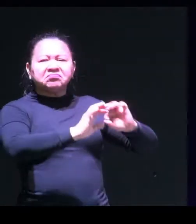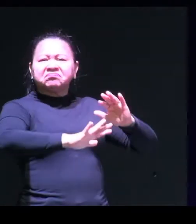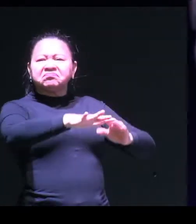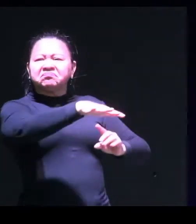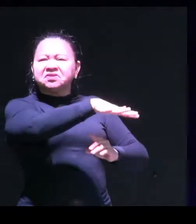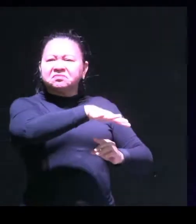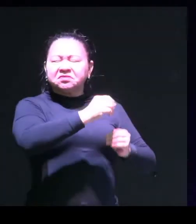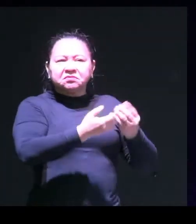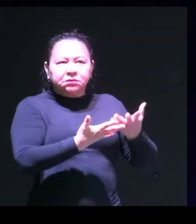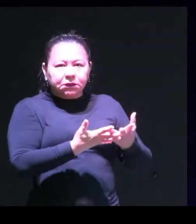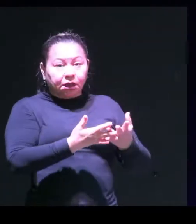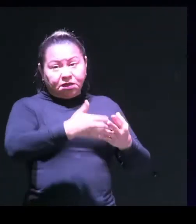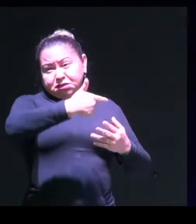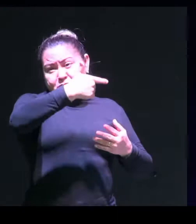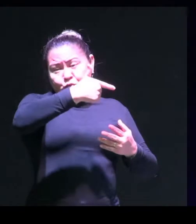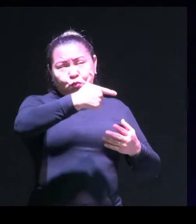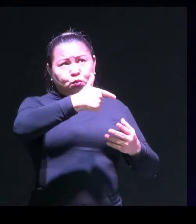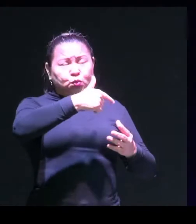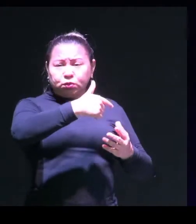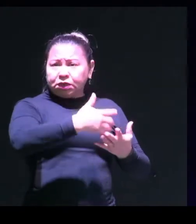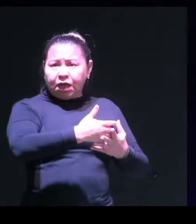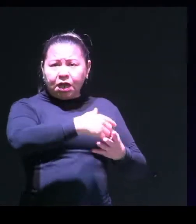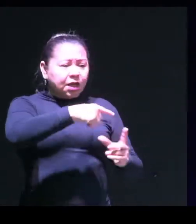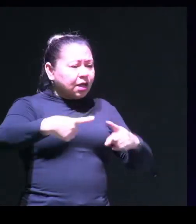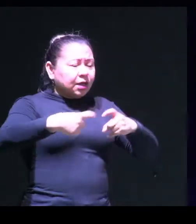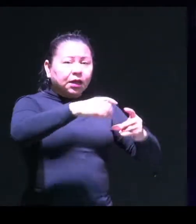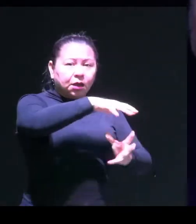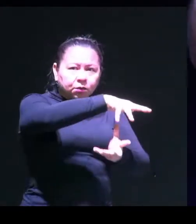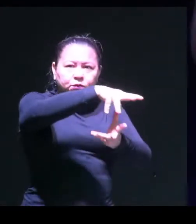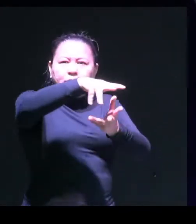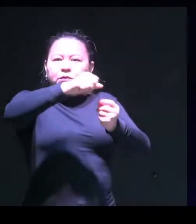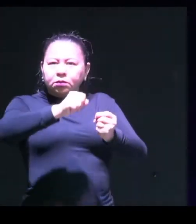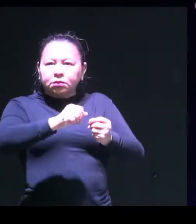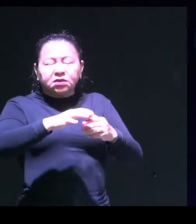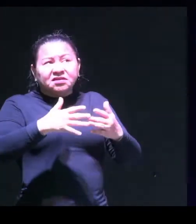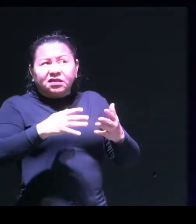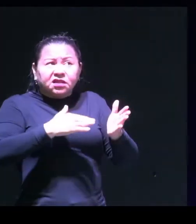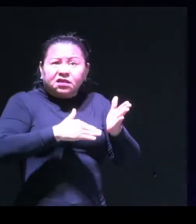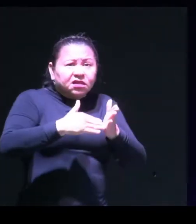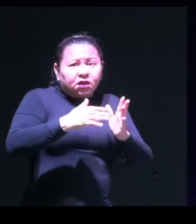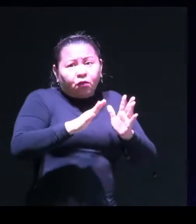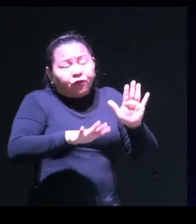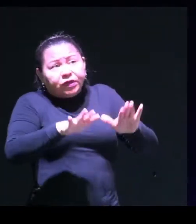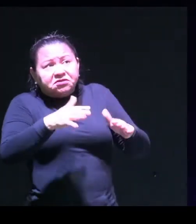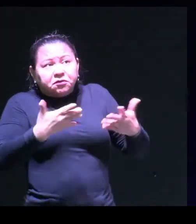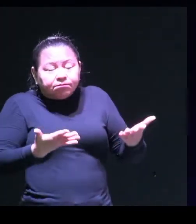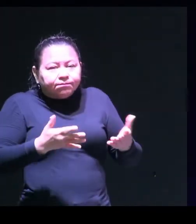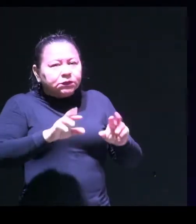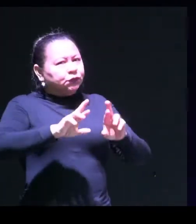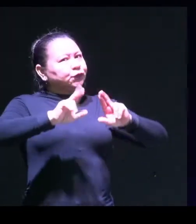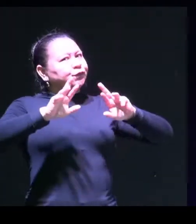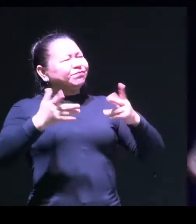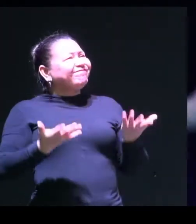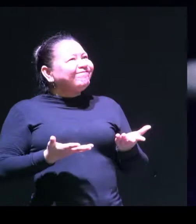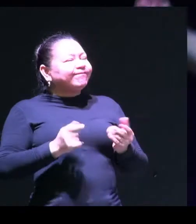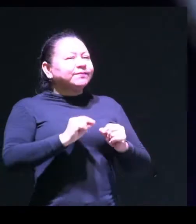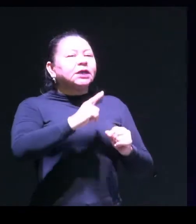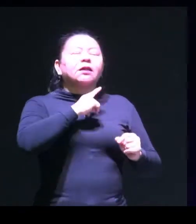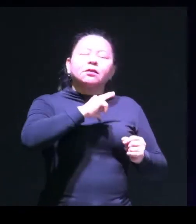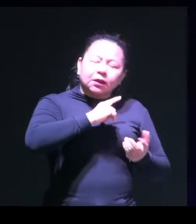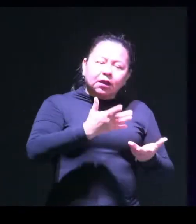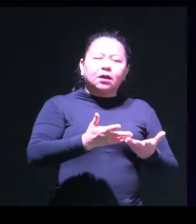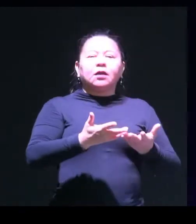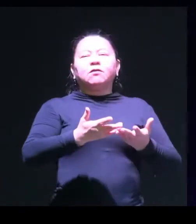A Segunda Guerra Mundial e a Primeira Guerra Mundial, elas na verdade não foram tão mundial assim, porque teve nações que não entraram. E houve